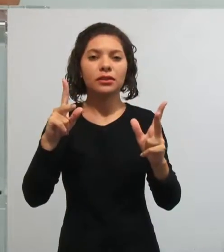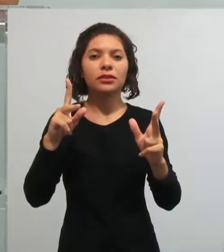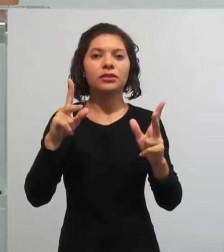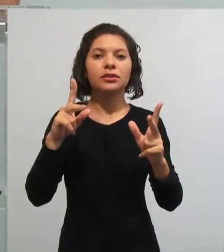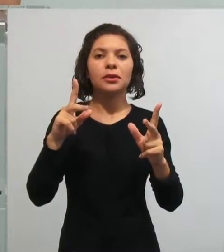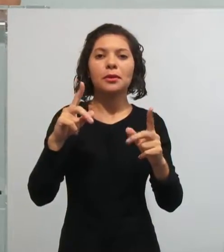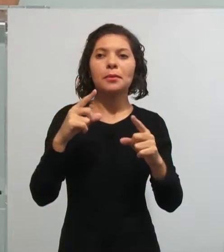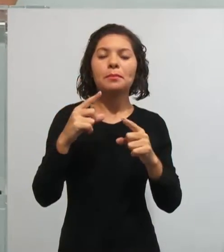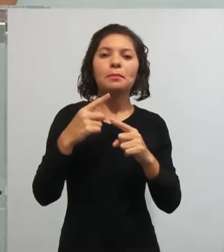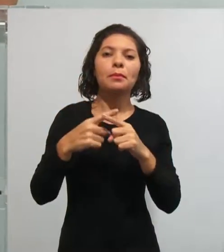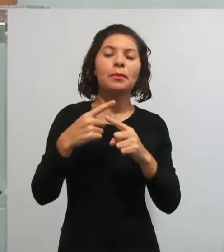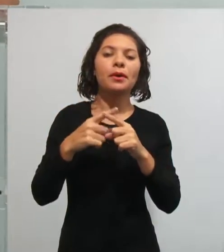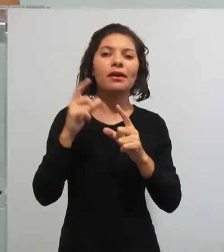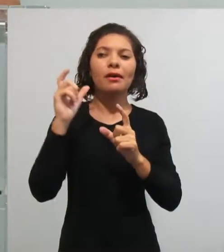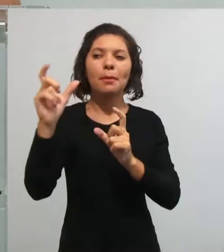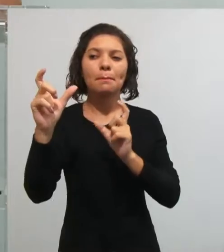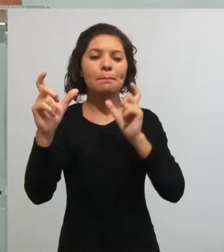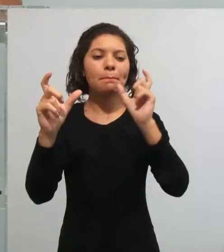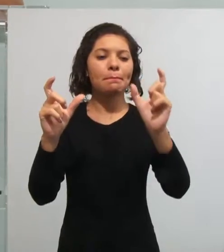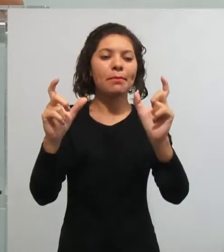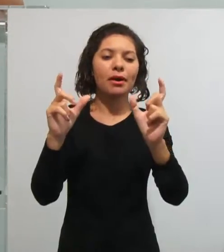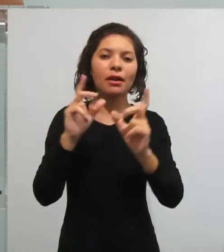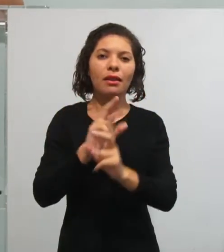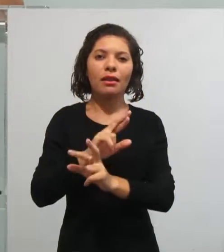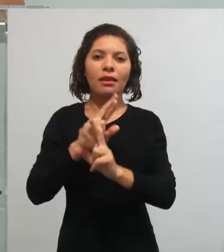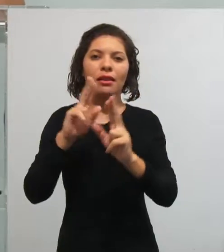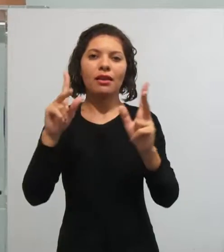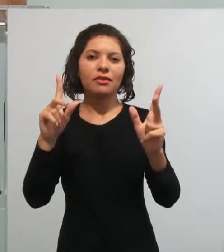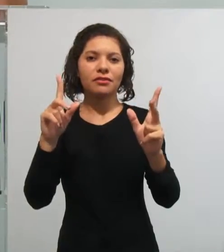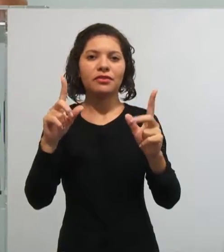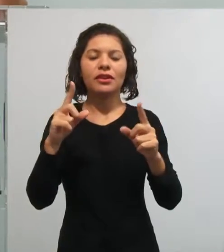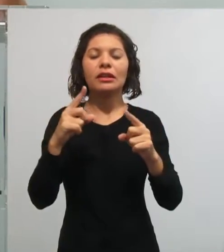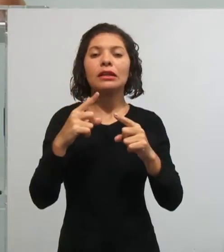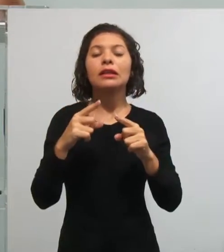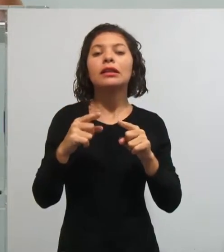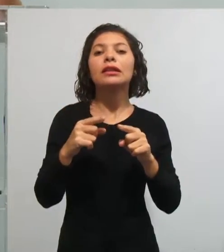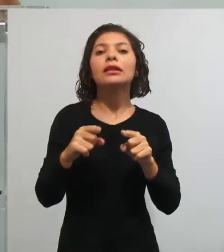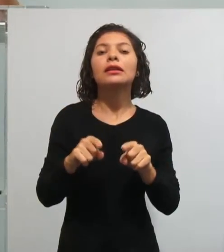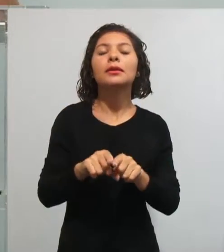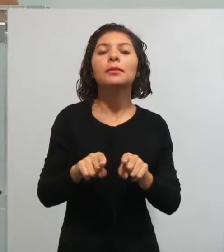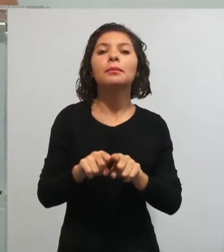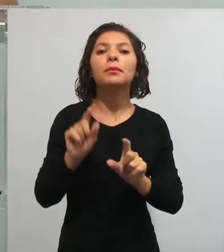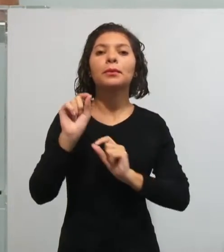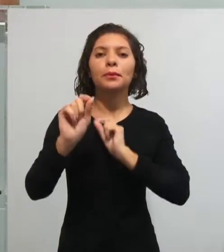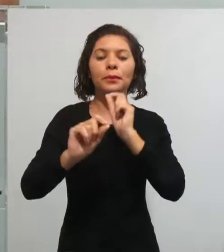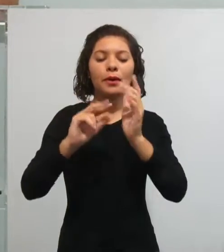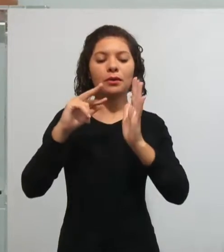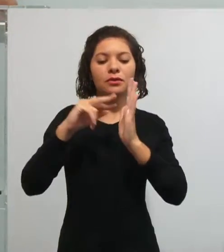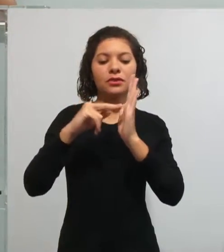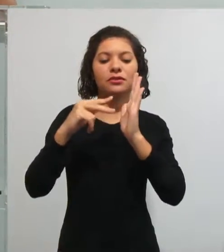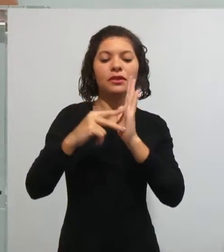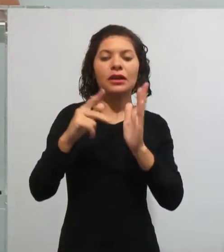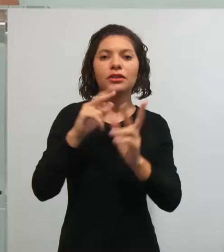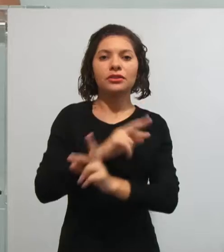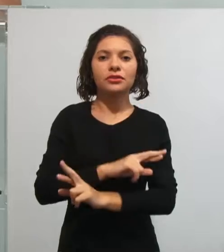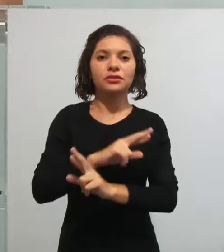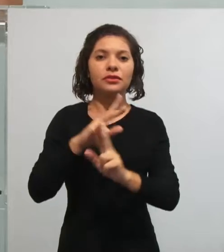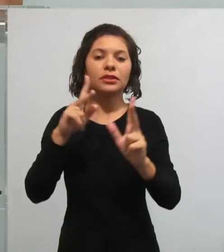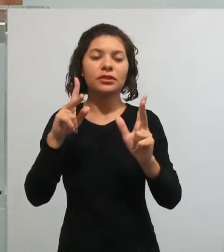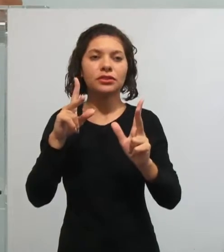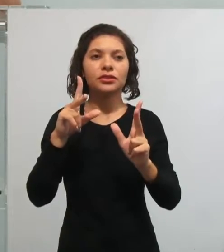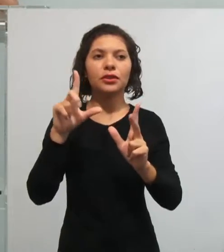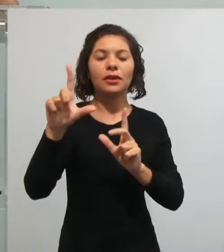questão perceber essas diferenças de sentidos conforme a forma que está escrita, as